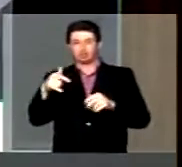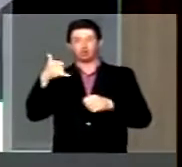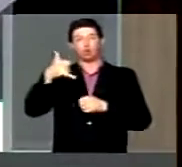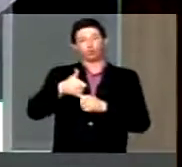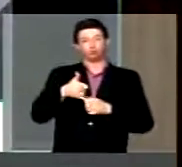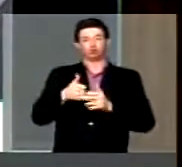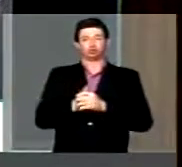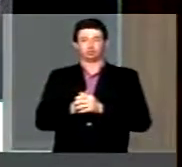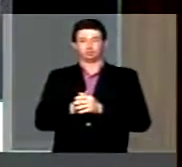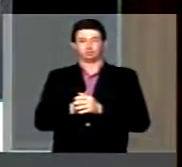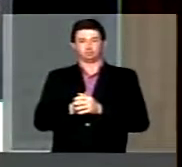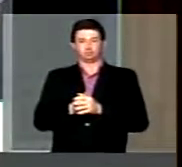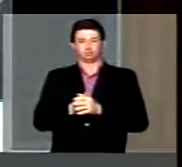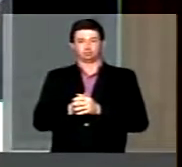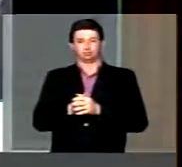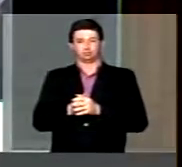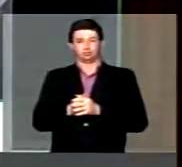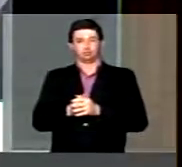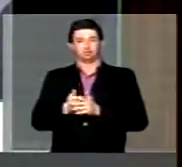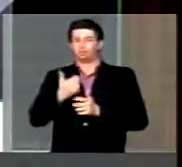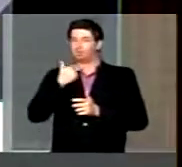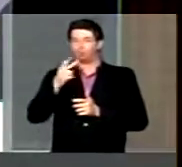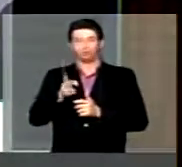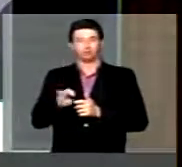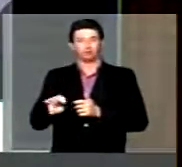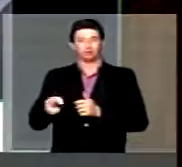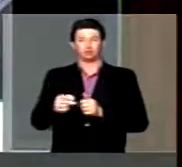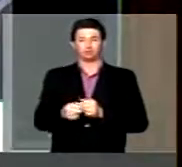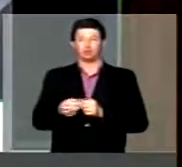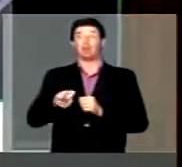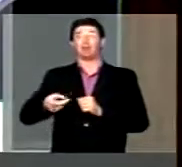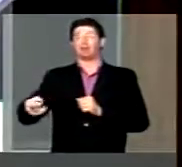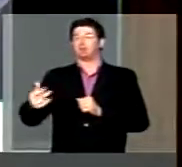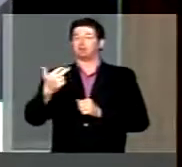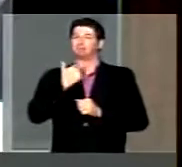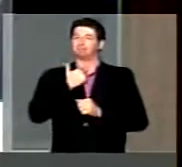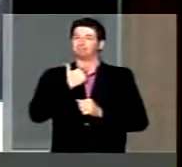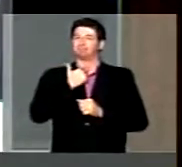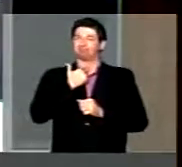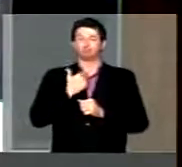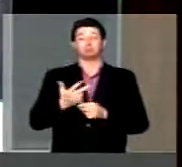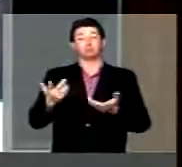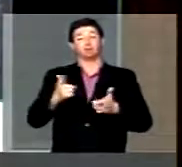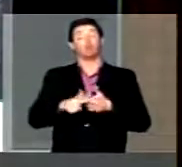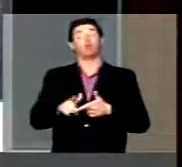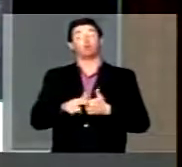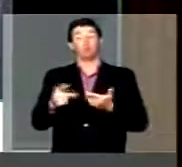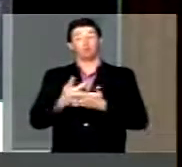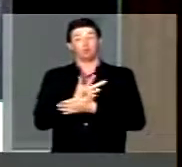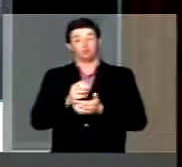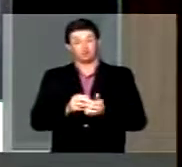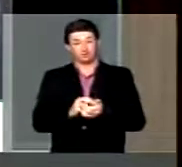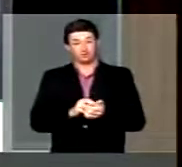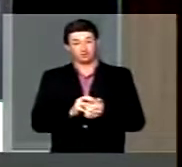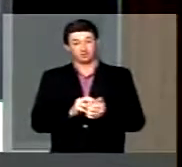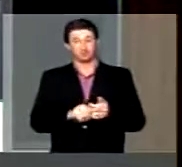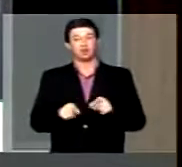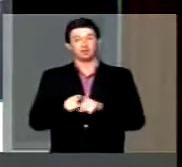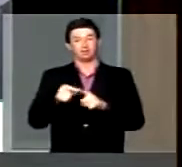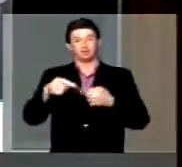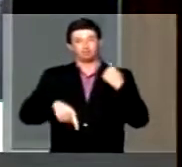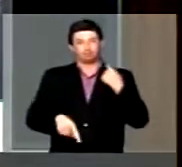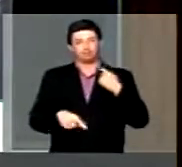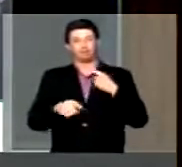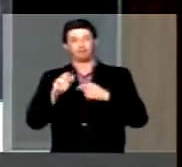e combustíveis, não poderia continuar indefinidamente. Como consequência disso e do